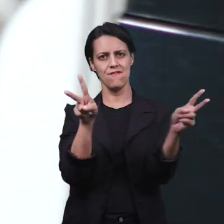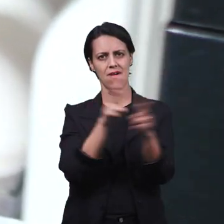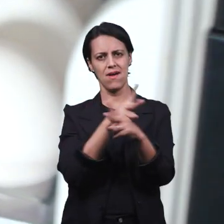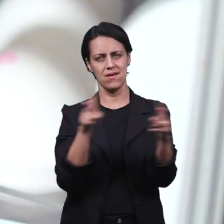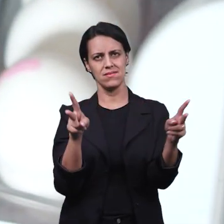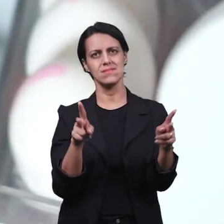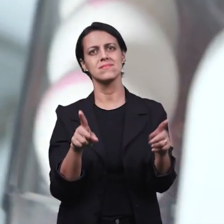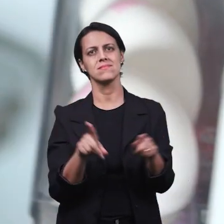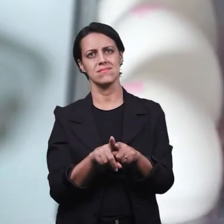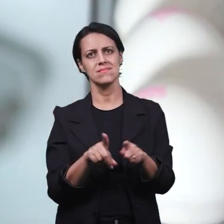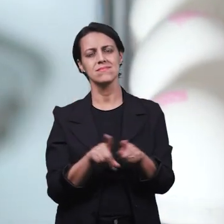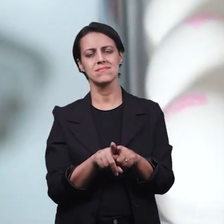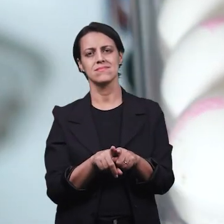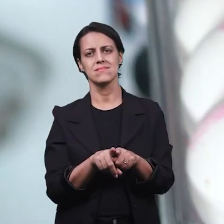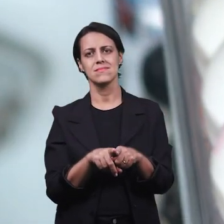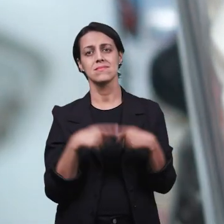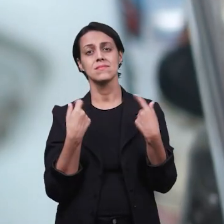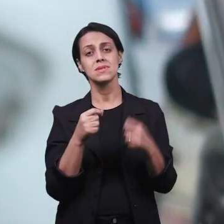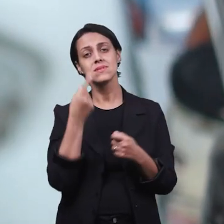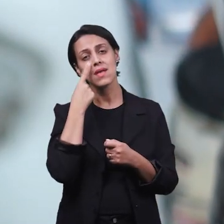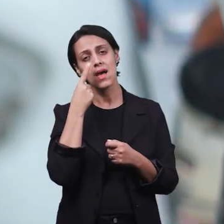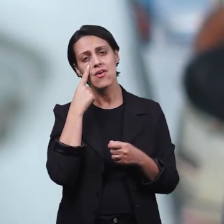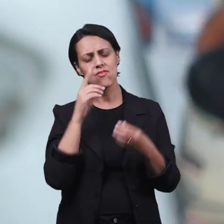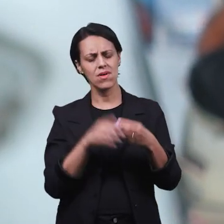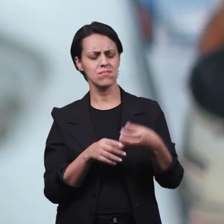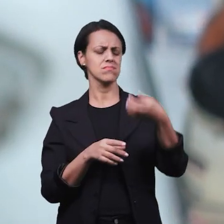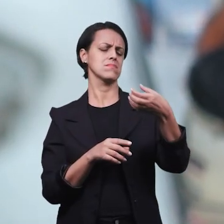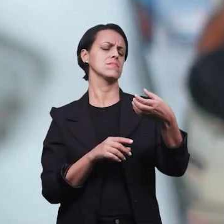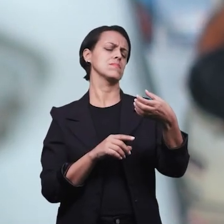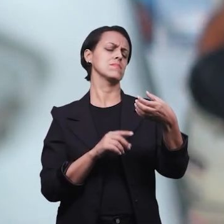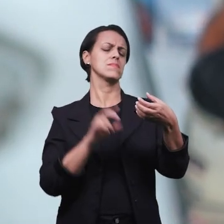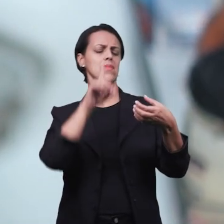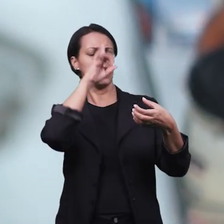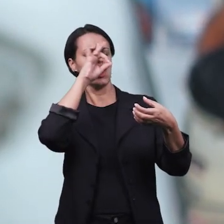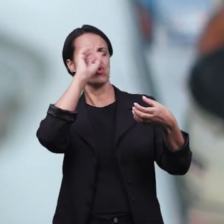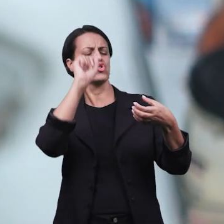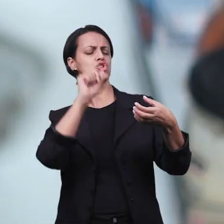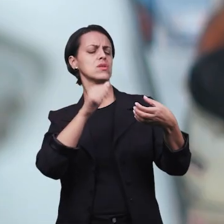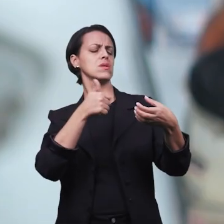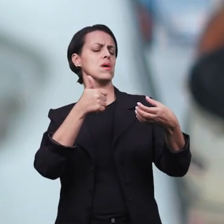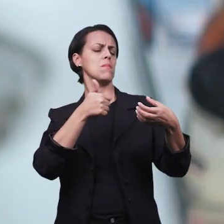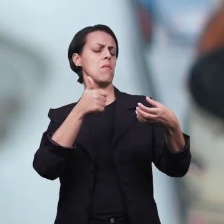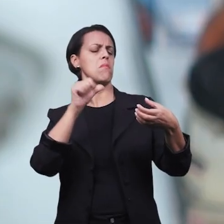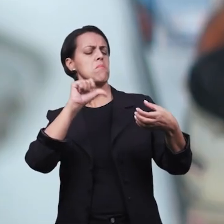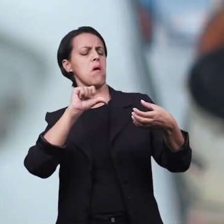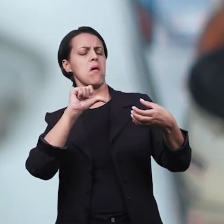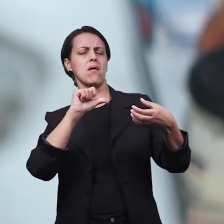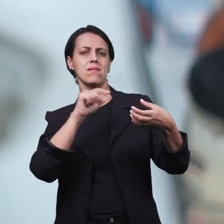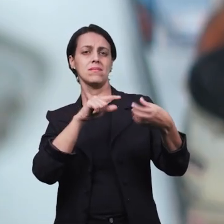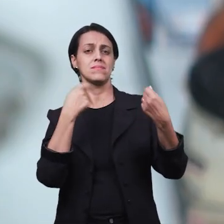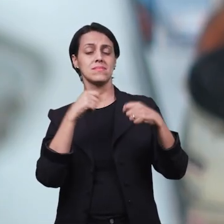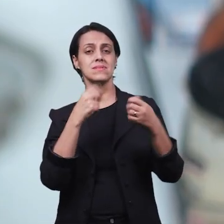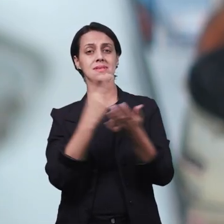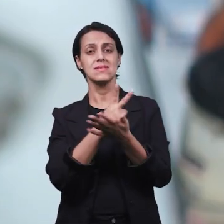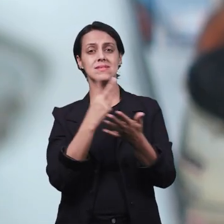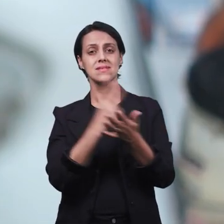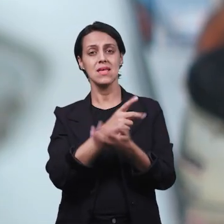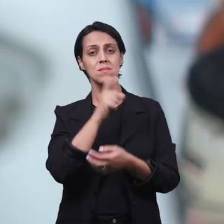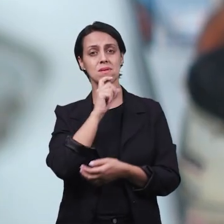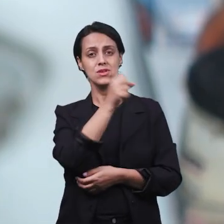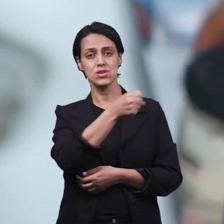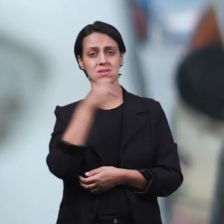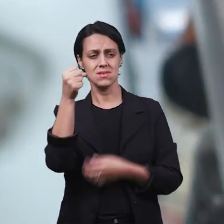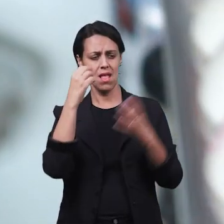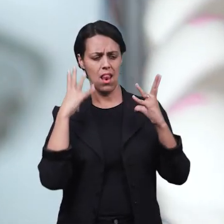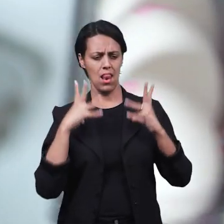temperatura. Verifique sempre a data de validade dos produtos armazenados e mantenha sempre a geladeira limpa.